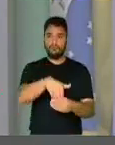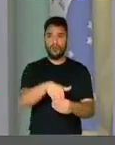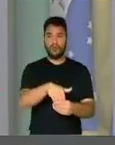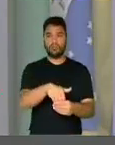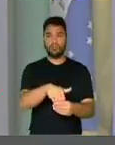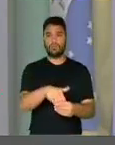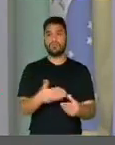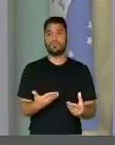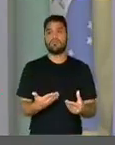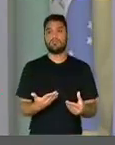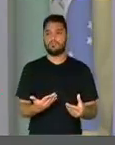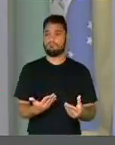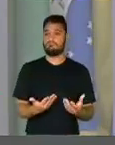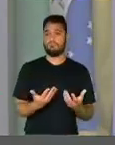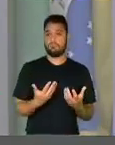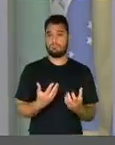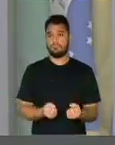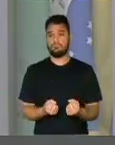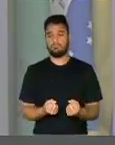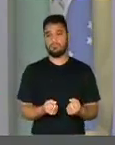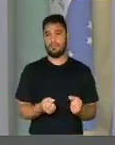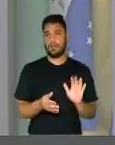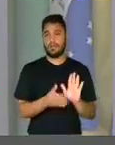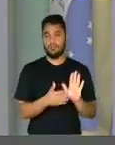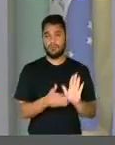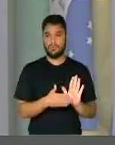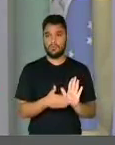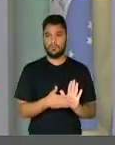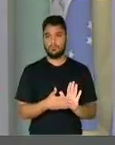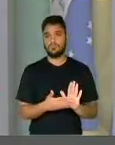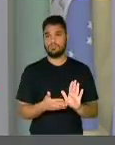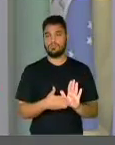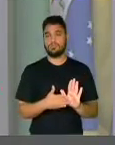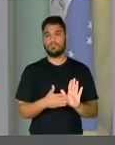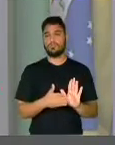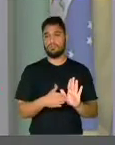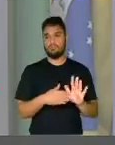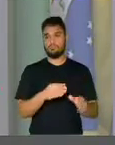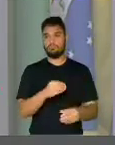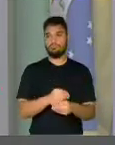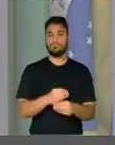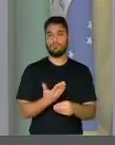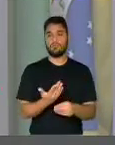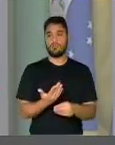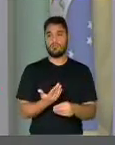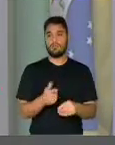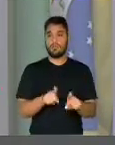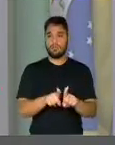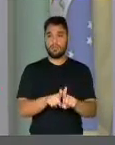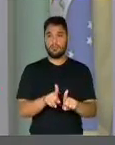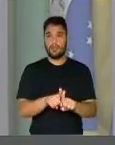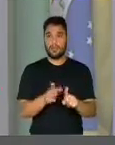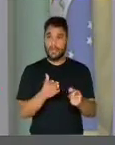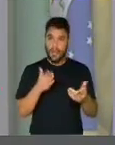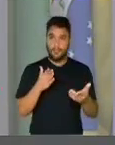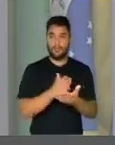pela inadmissão da emenda apresentada ao projeto de lei número 6 de 2018 do Congresso Nacional e pela